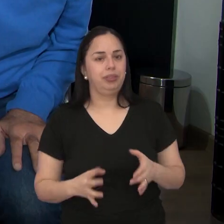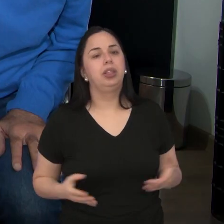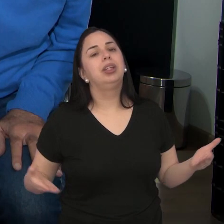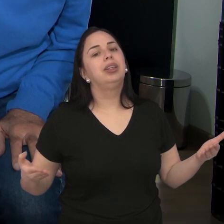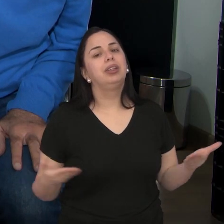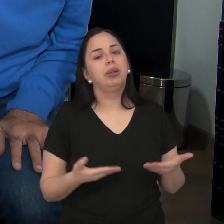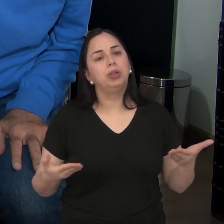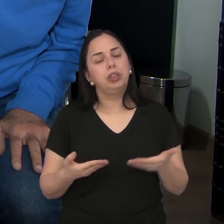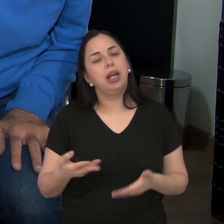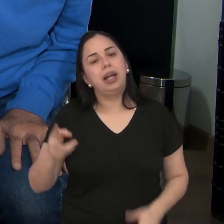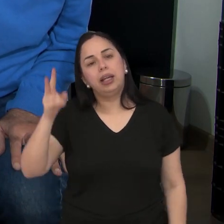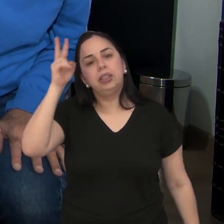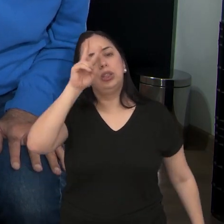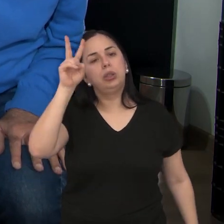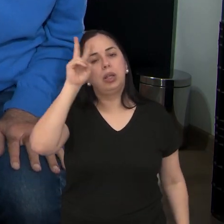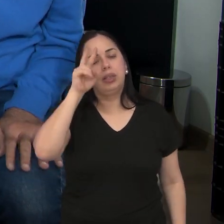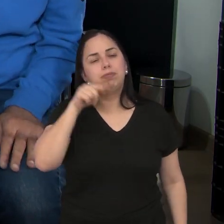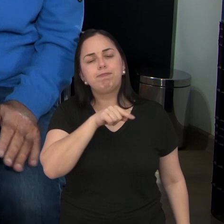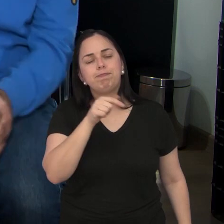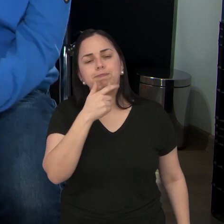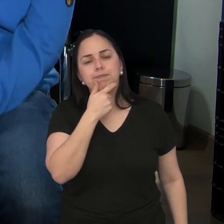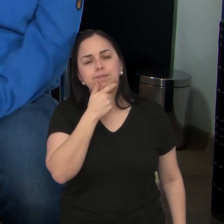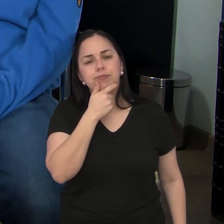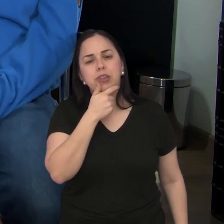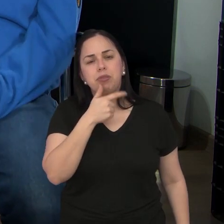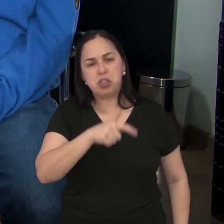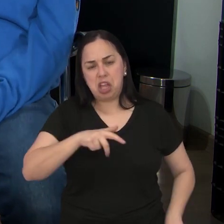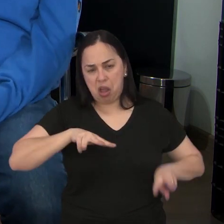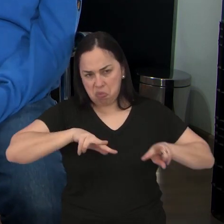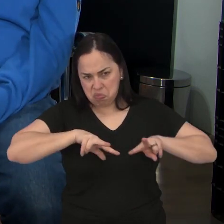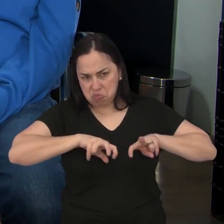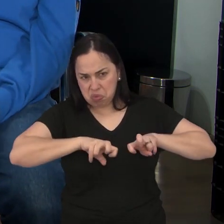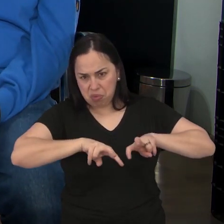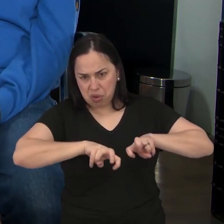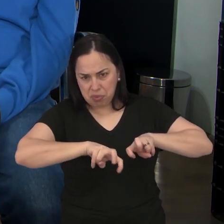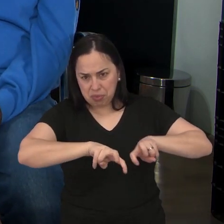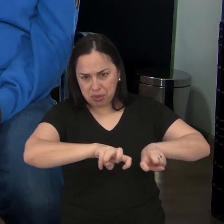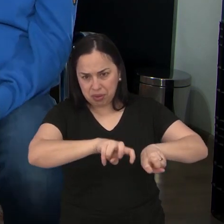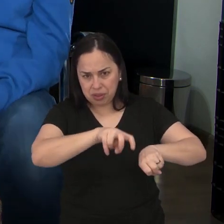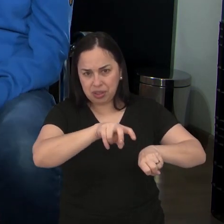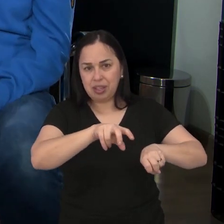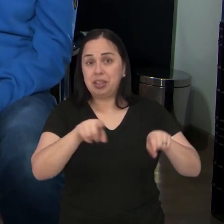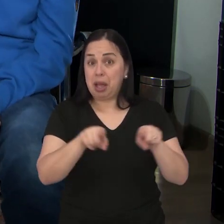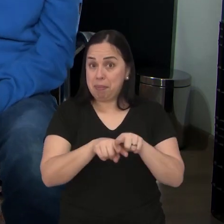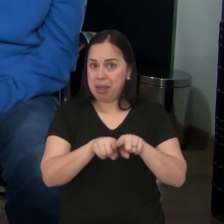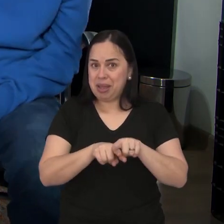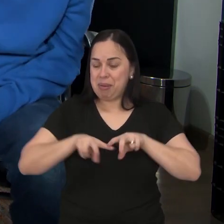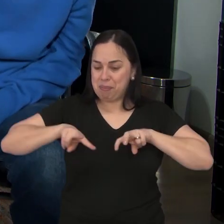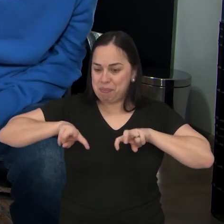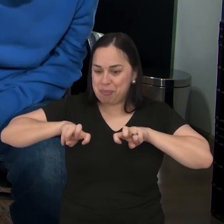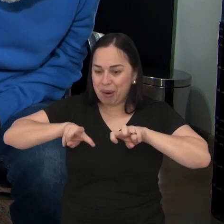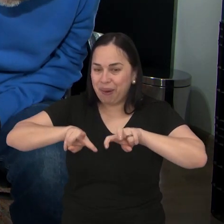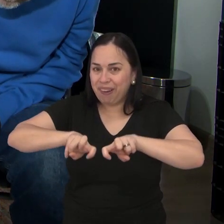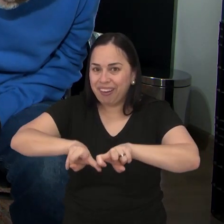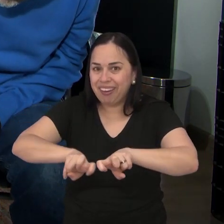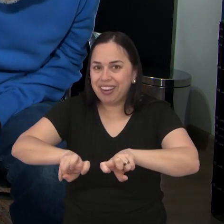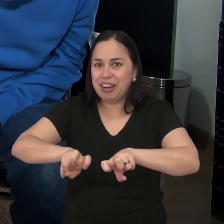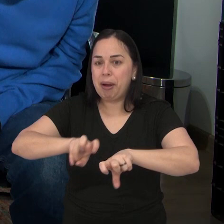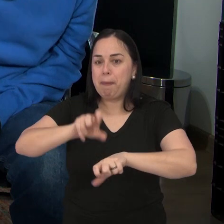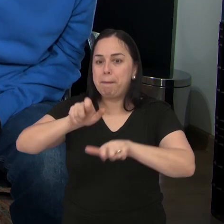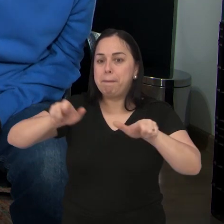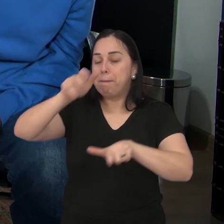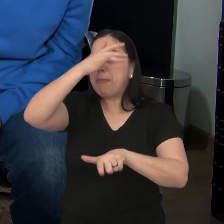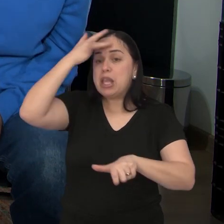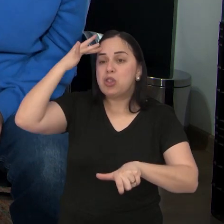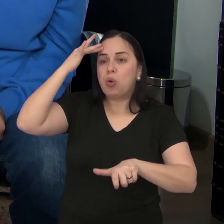coligação. E hoje, essa história te faz um escavador de... Pessoas? Escavador Mas de vamos pessoas.